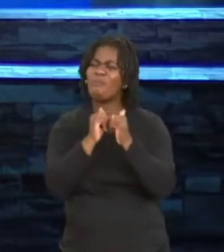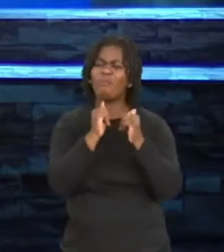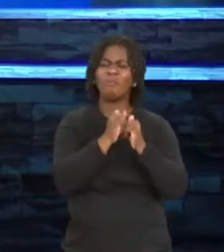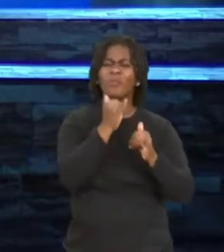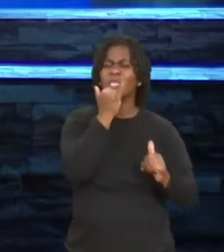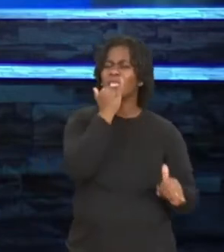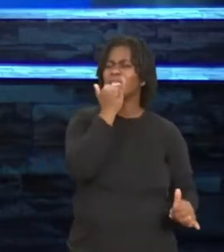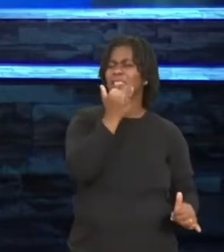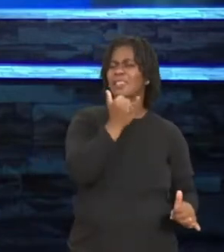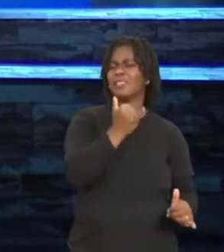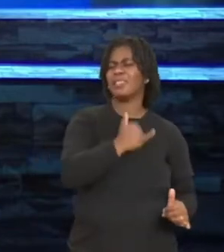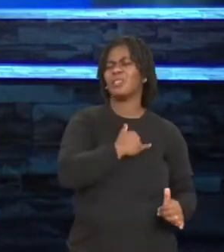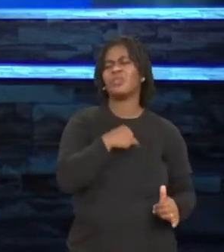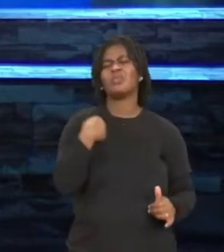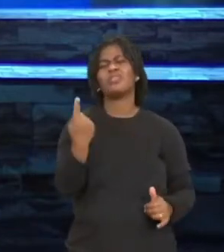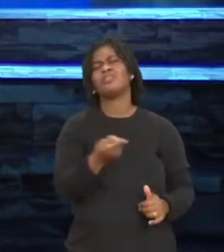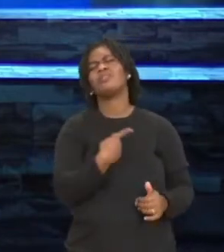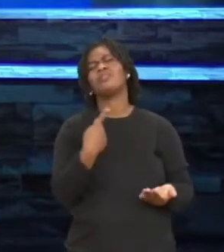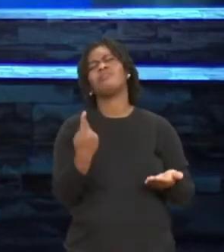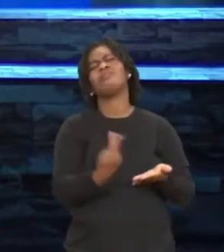Perdoa nossos erros.